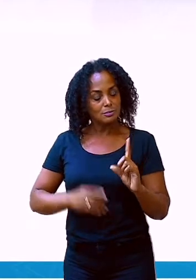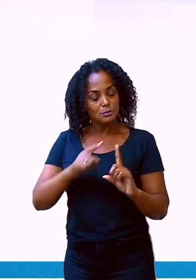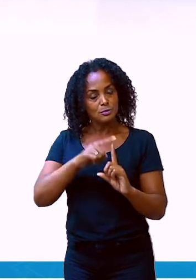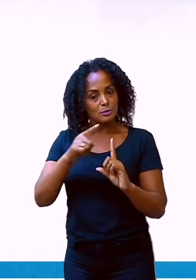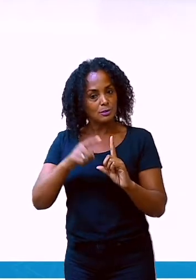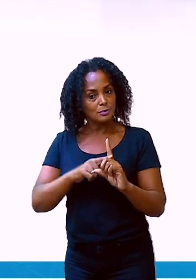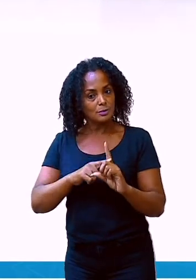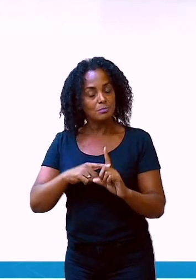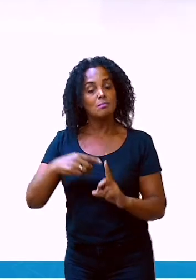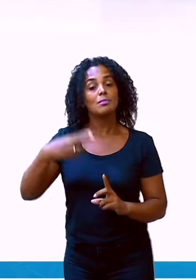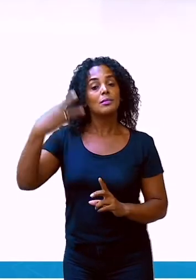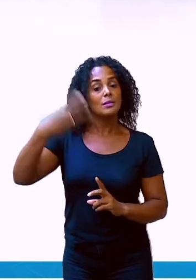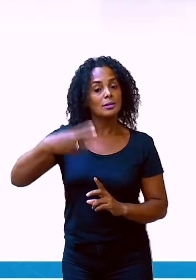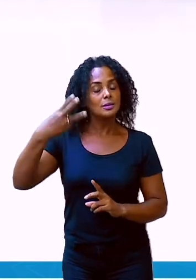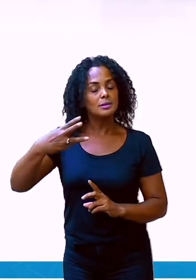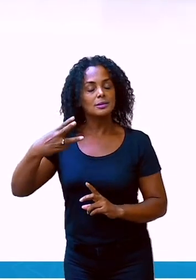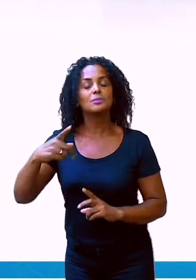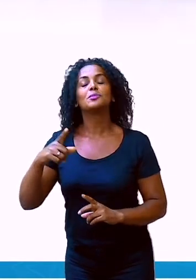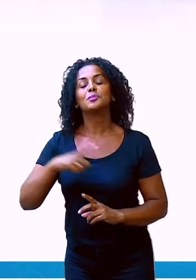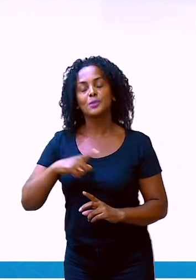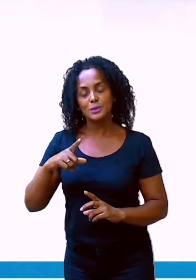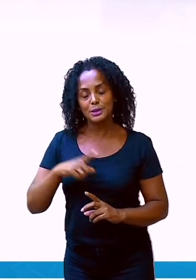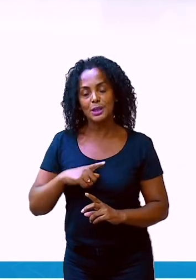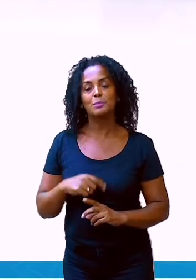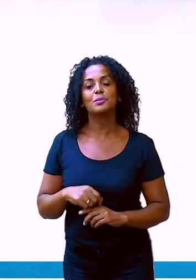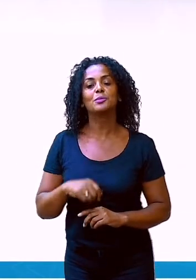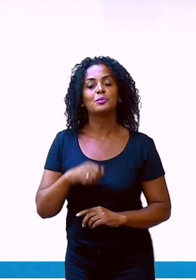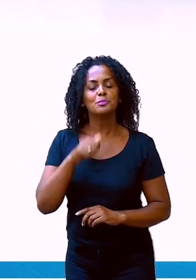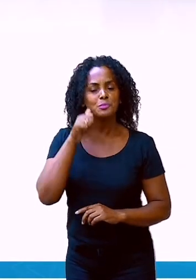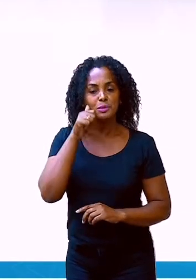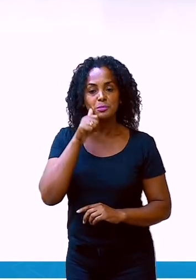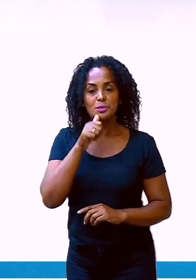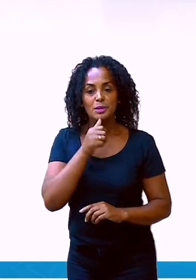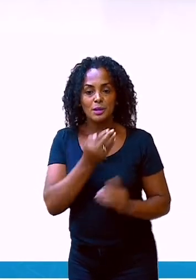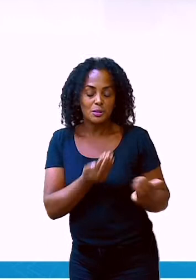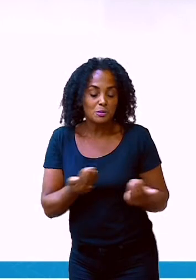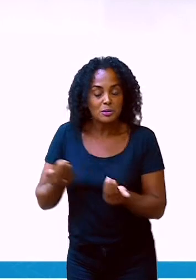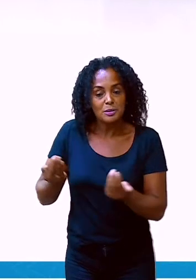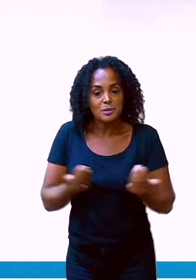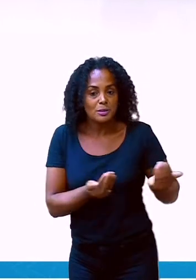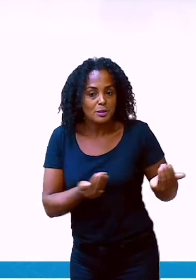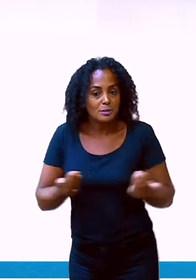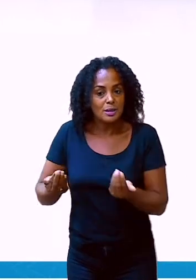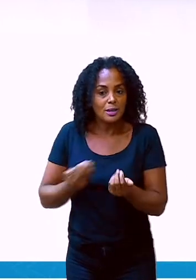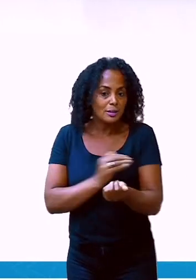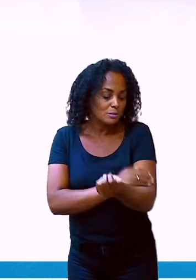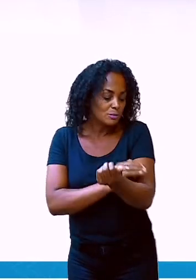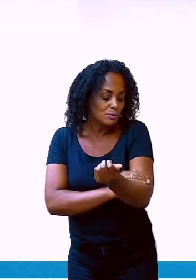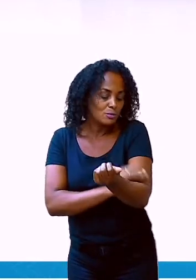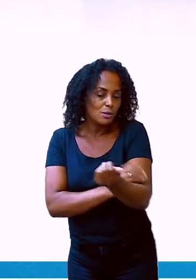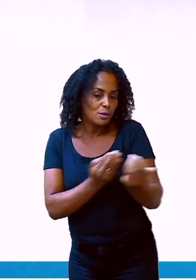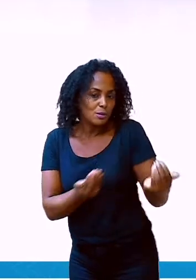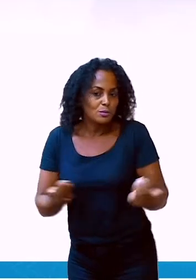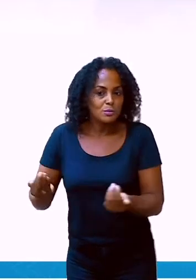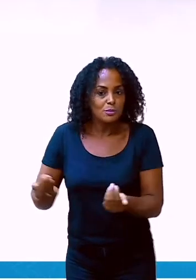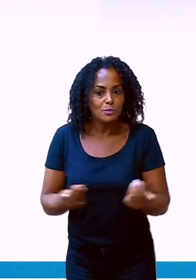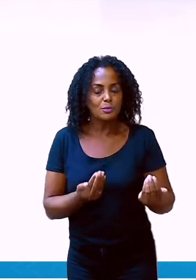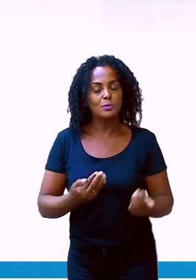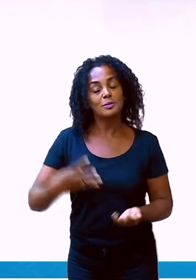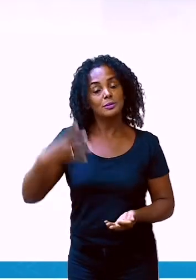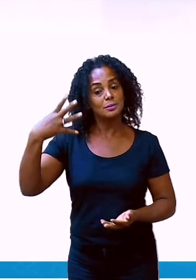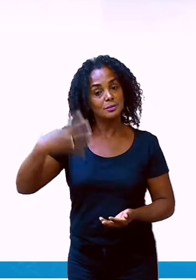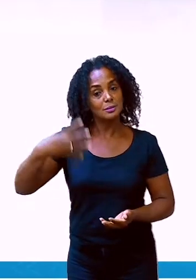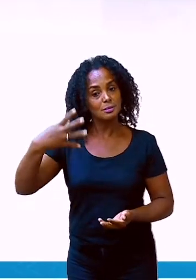Já na terceira imagem, nós temos uma pessoa com neném de colo, não é isso mesmo? E a